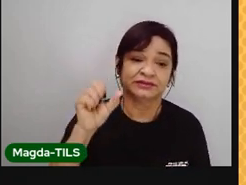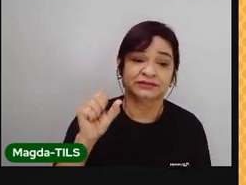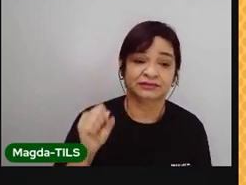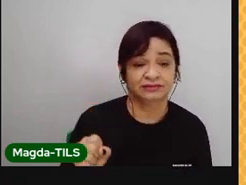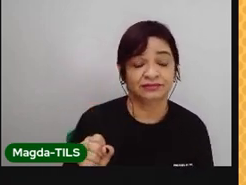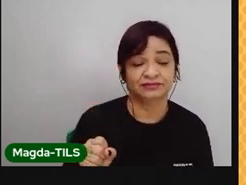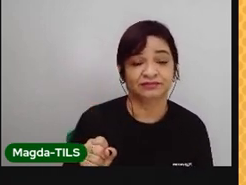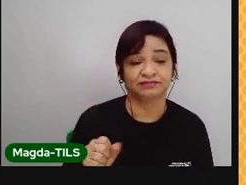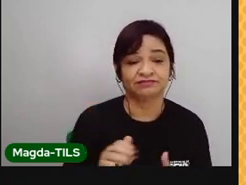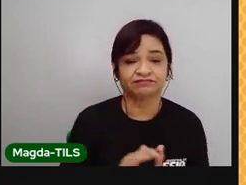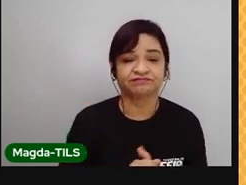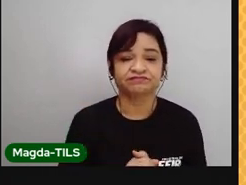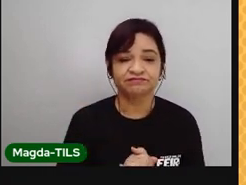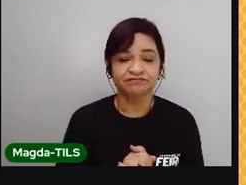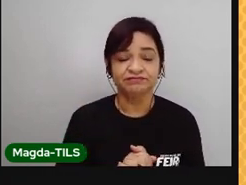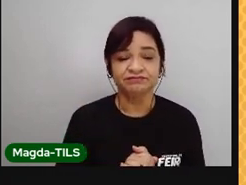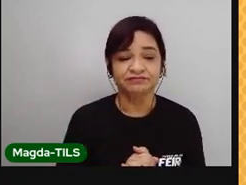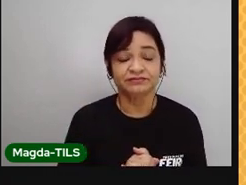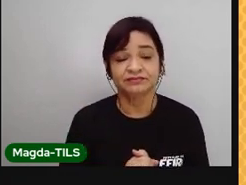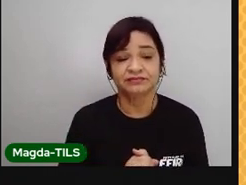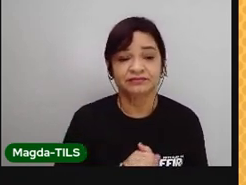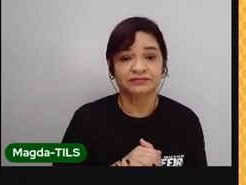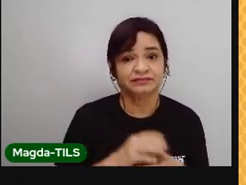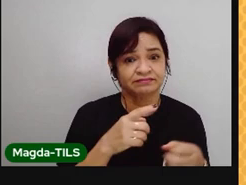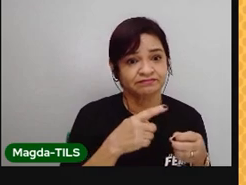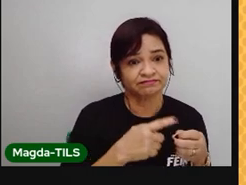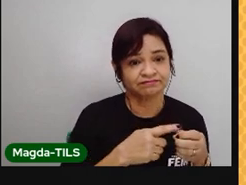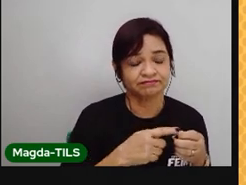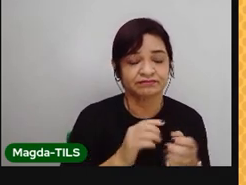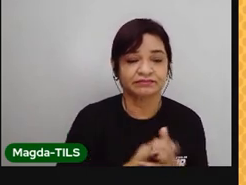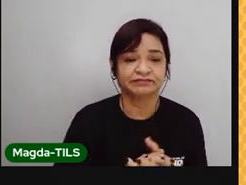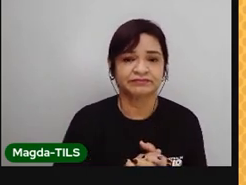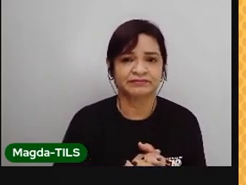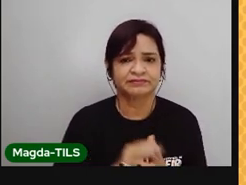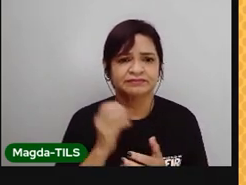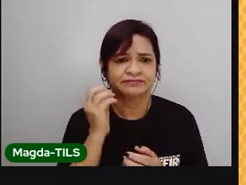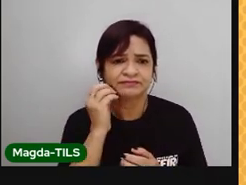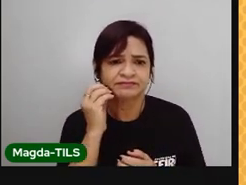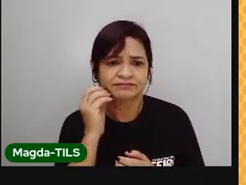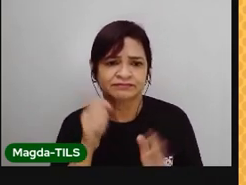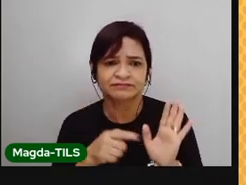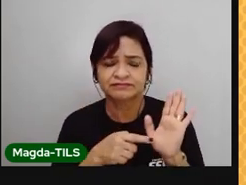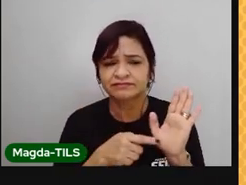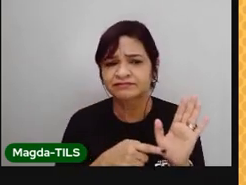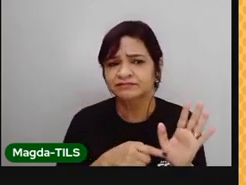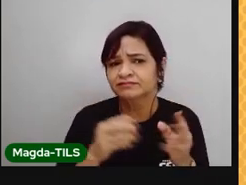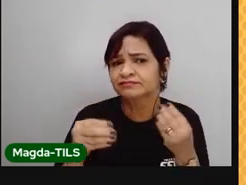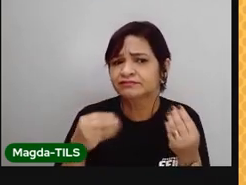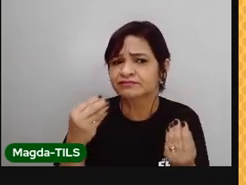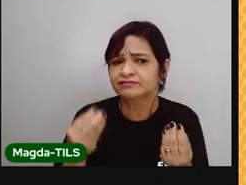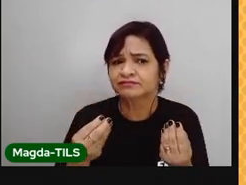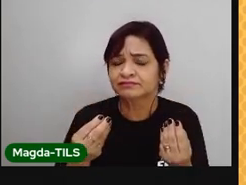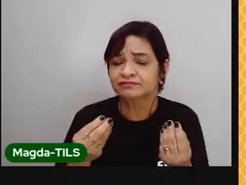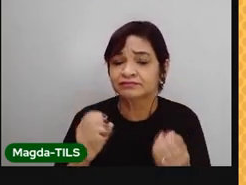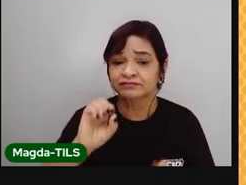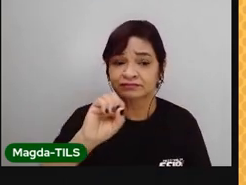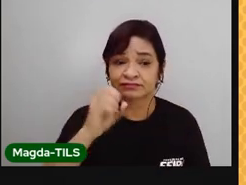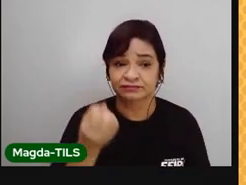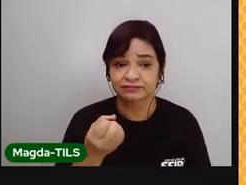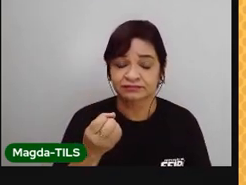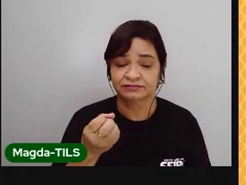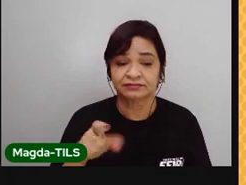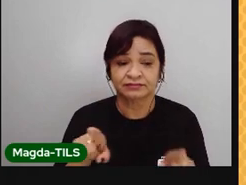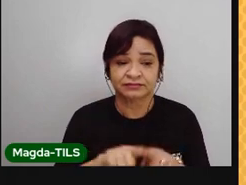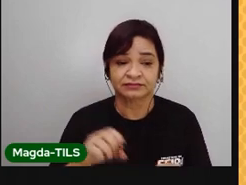Leite, que fica no distrito da Matinha. Eu fiz um experimento para demonstrar os movimentos de rotação e translação da